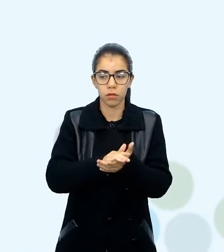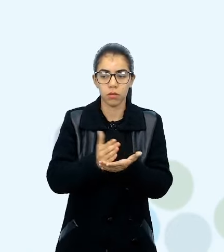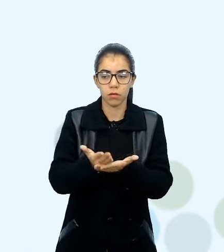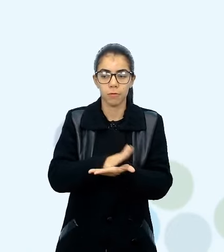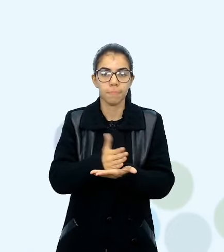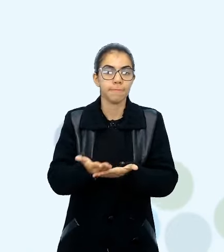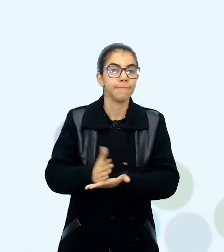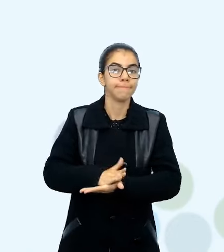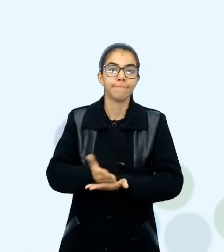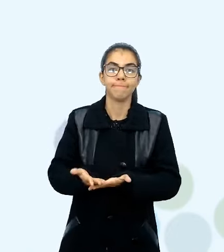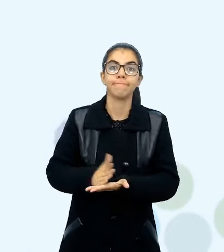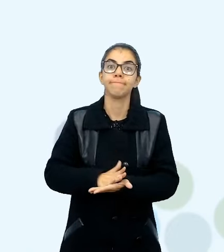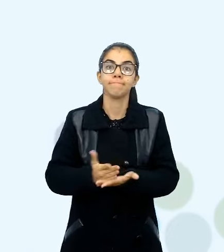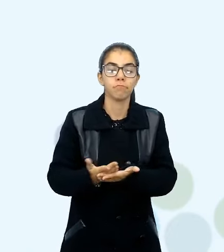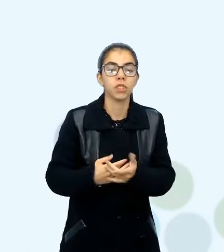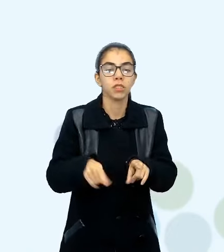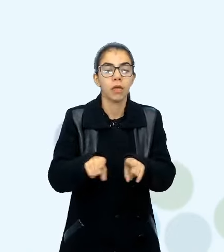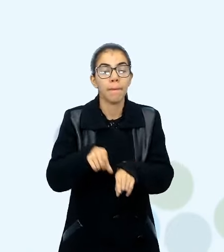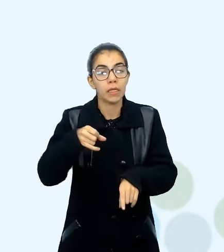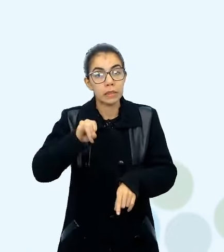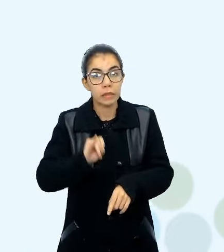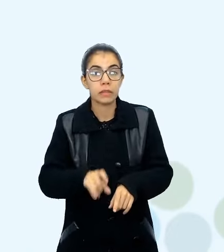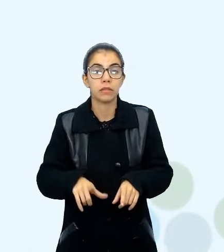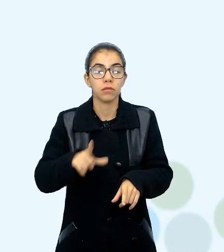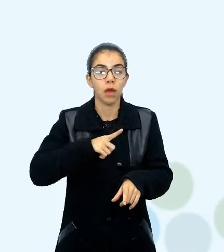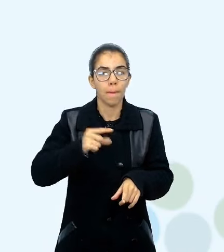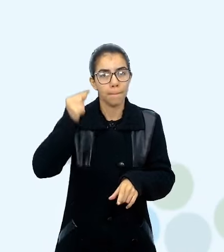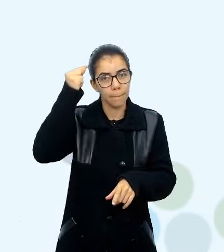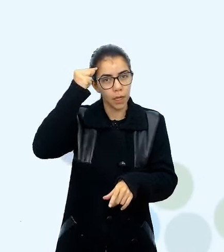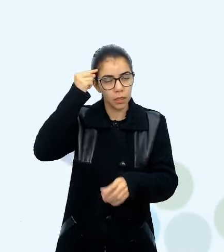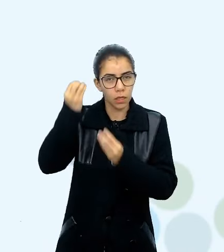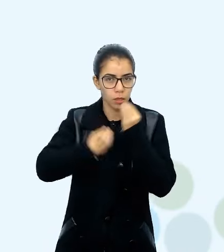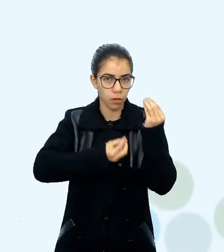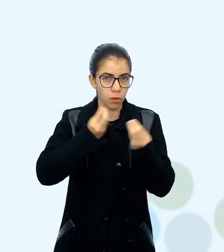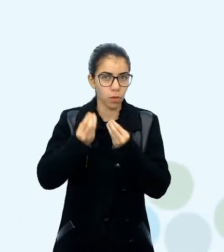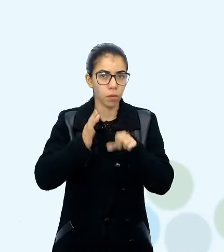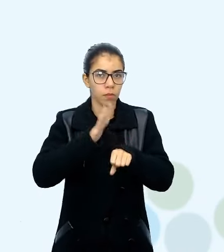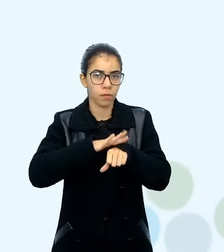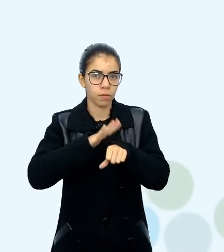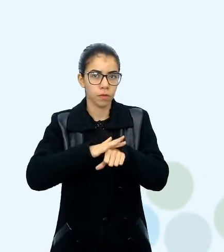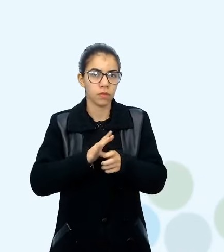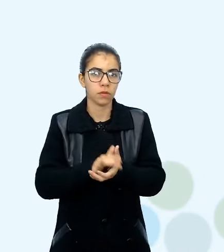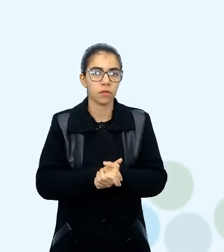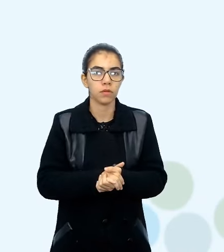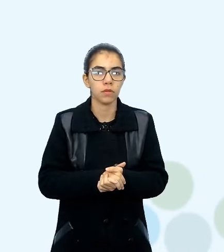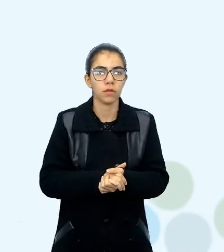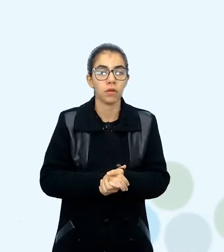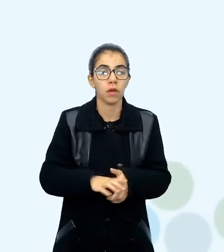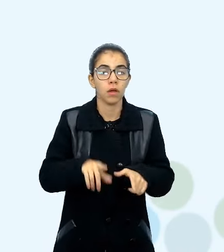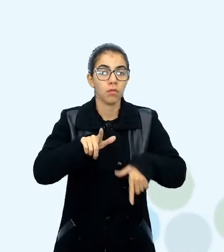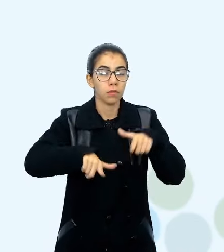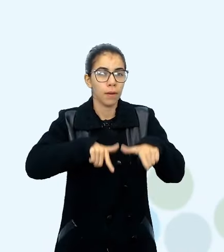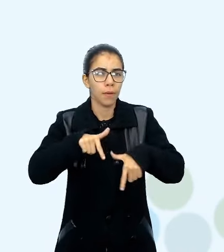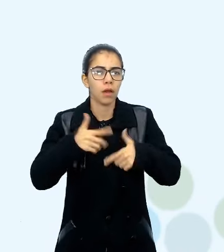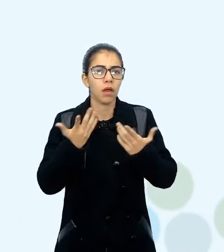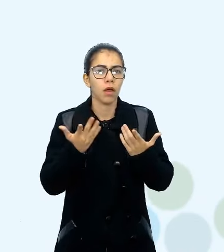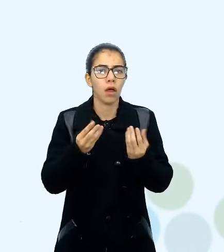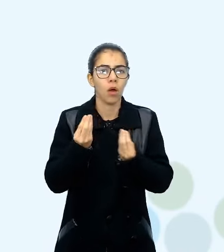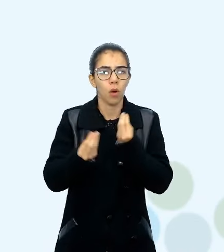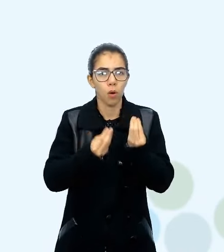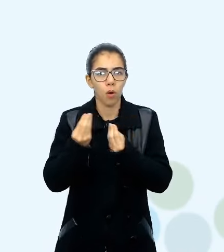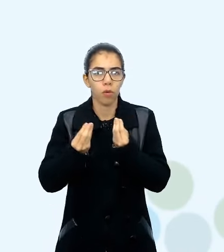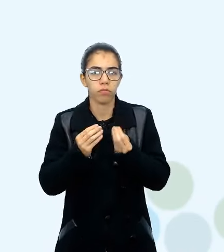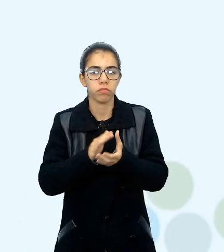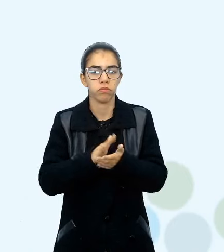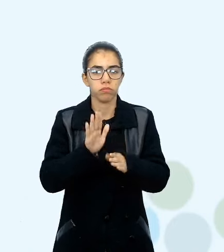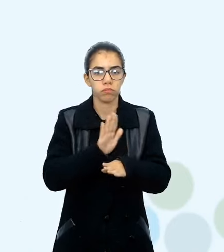que isso vai ajudar ela, né, a pensar de como fazer esse trabalho. Então, às vezes tem